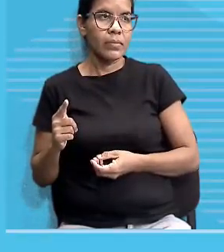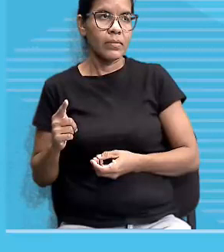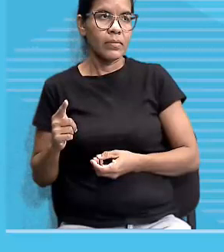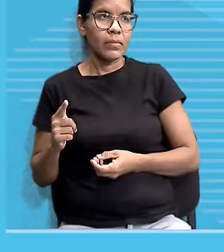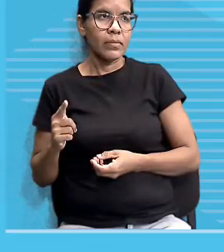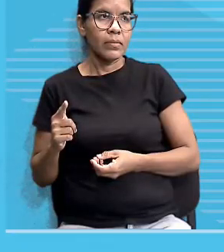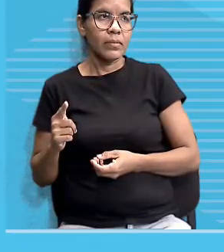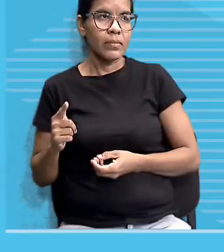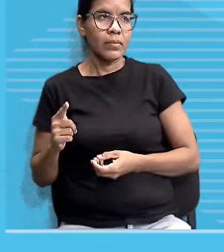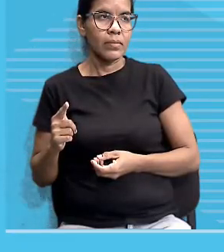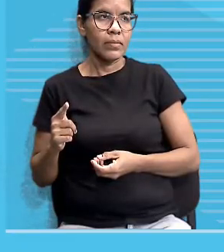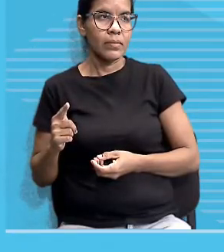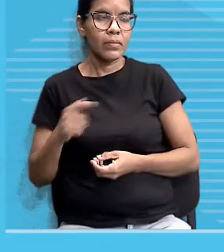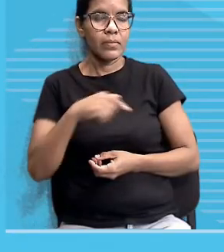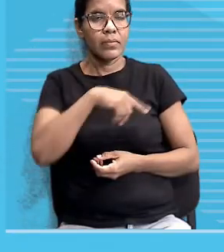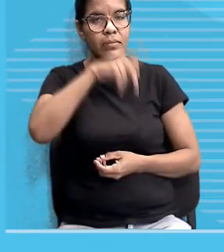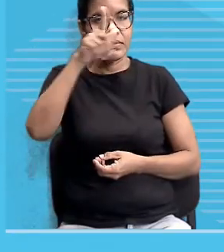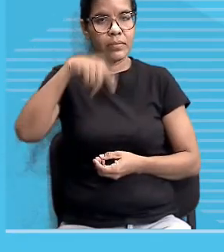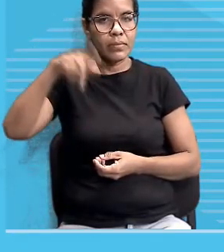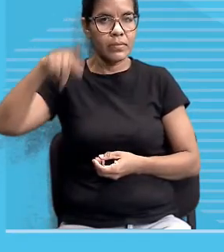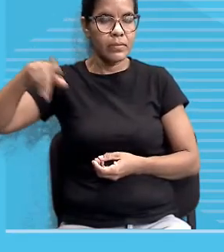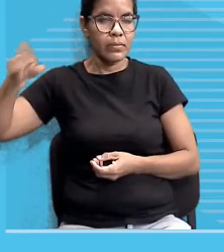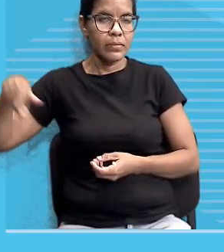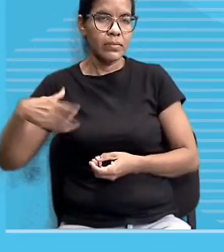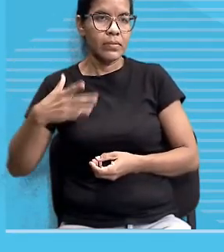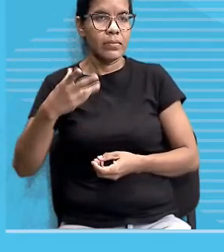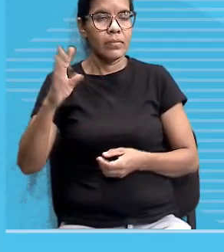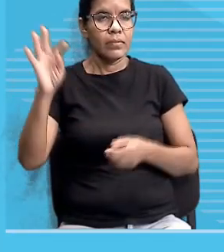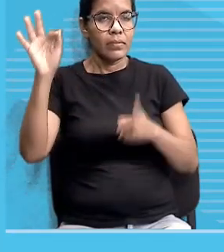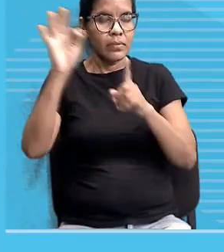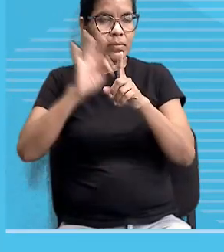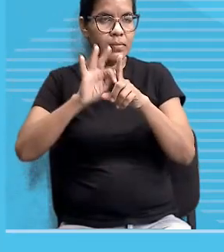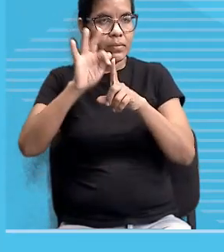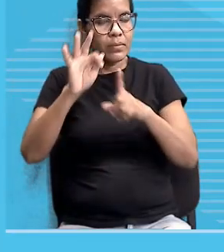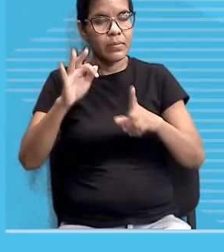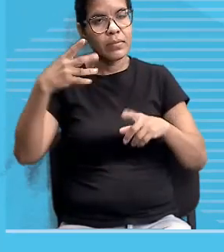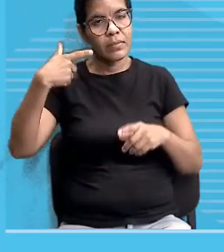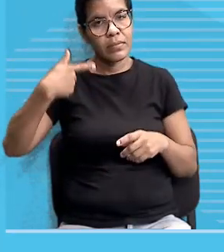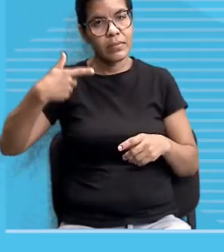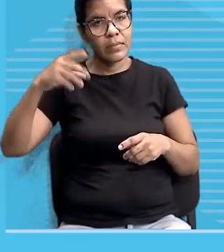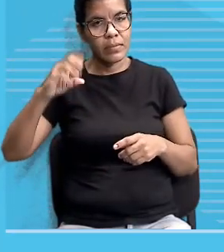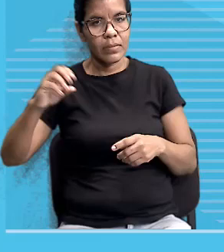e tem uma variação de temperatura de 100° Celsius